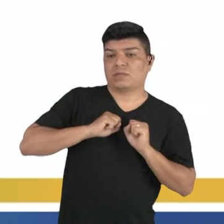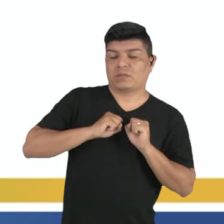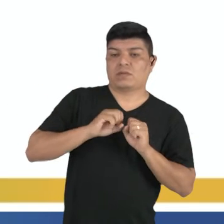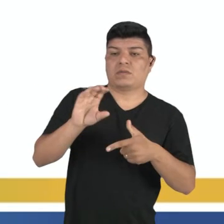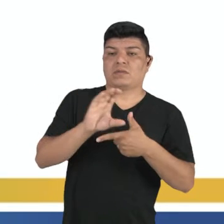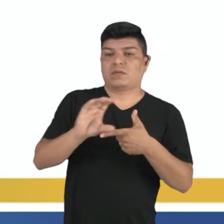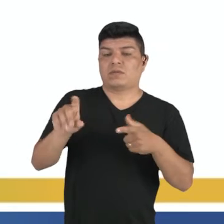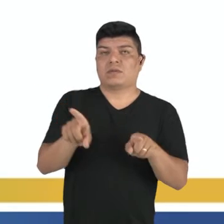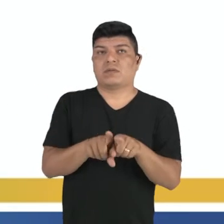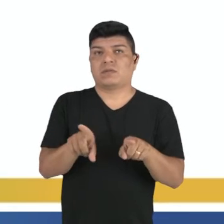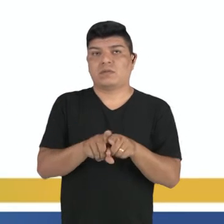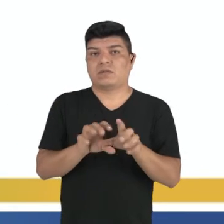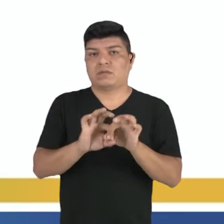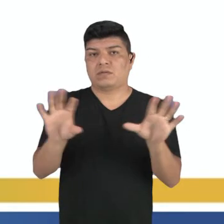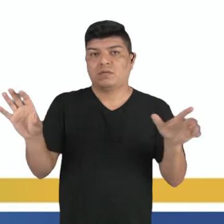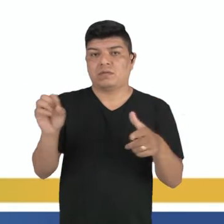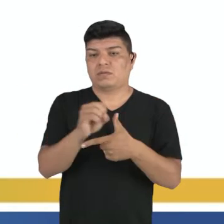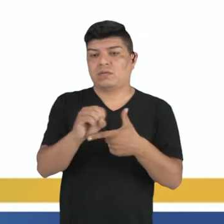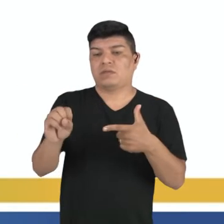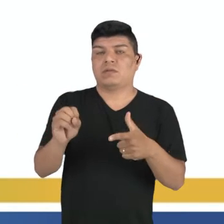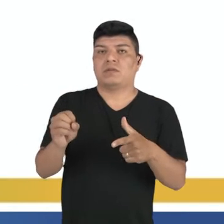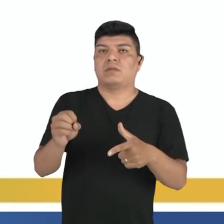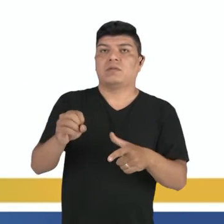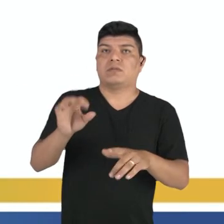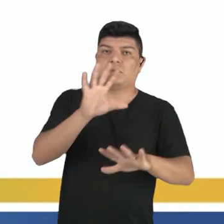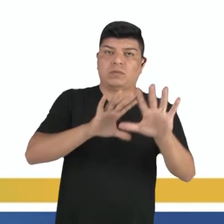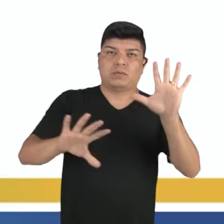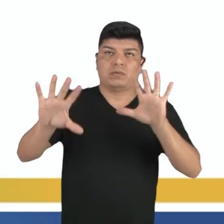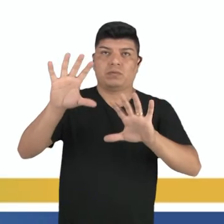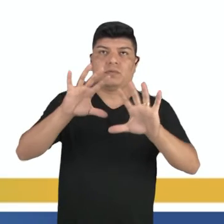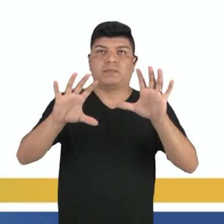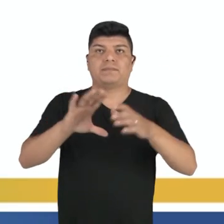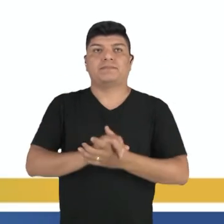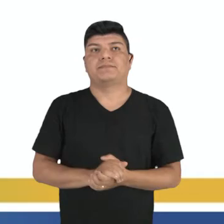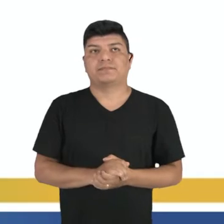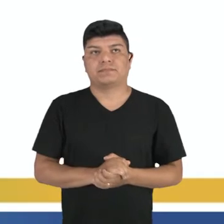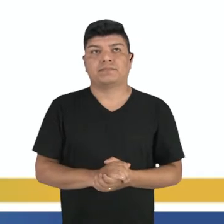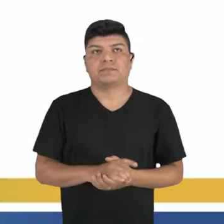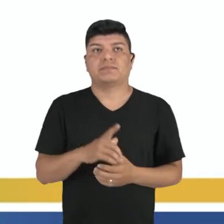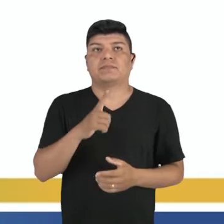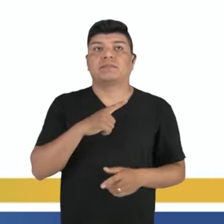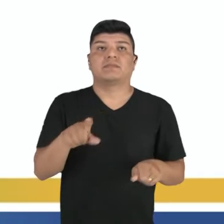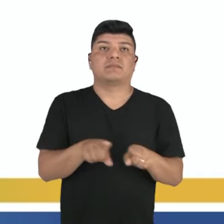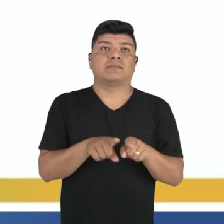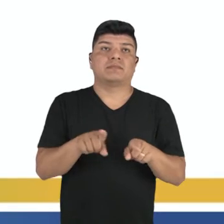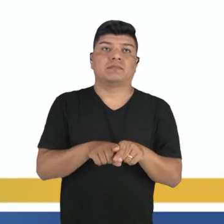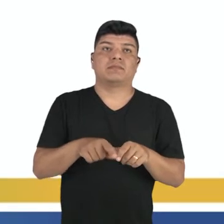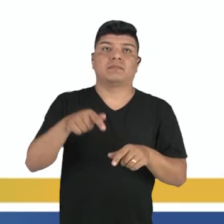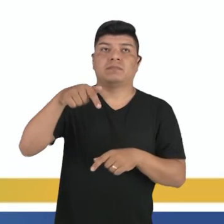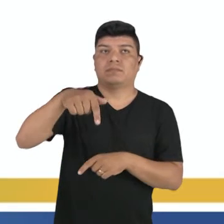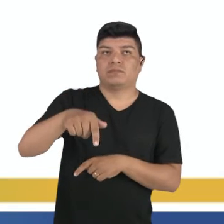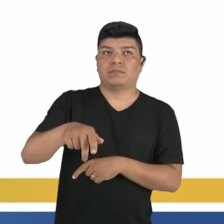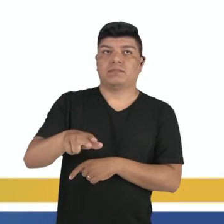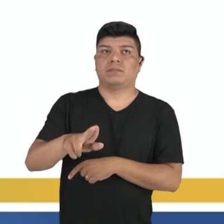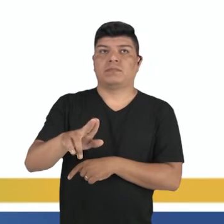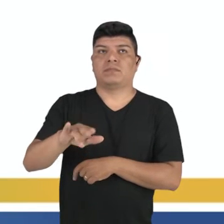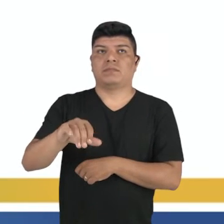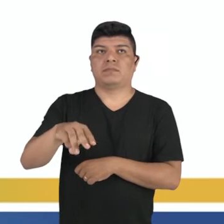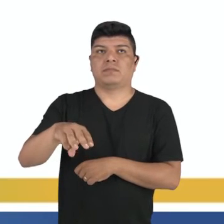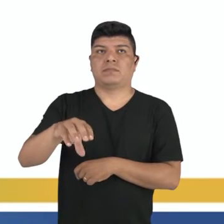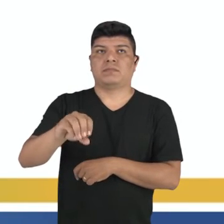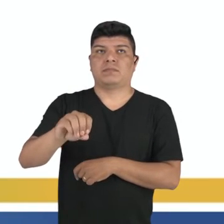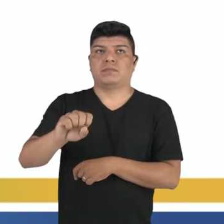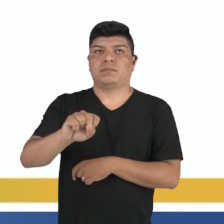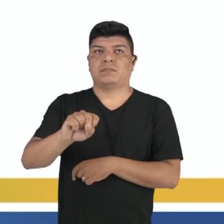absorve o gás carbônico e libera o oxigênio para a atmosfera nós temos também o processo de quimiossíntese